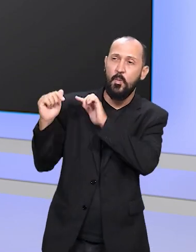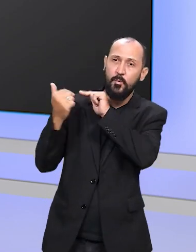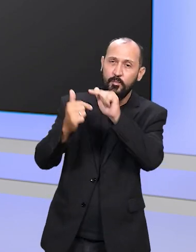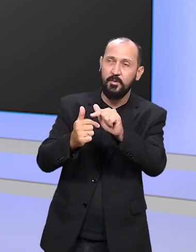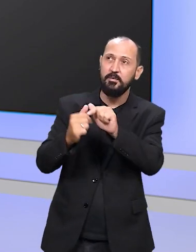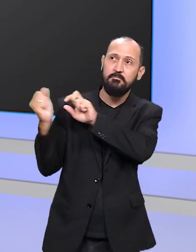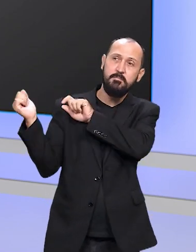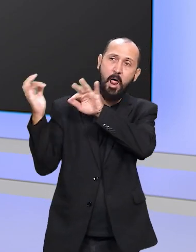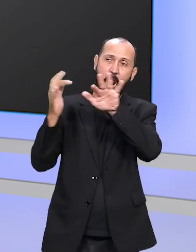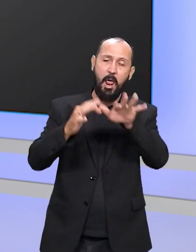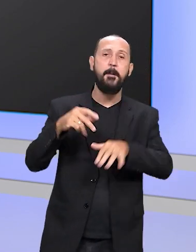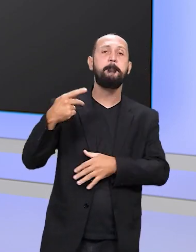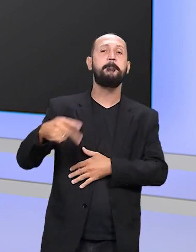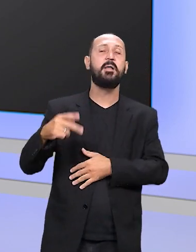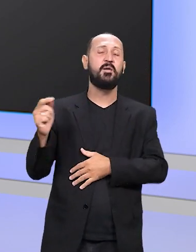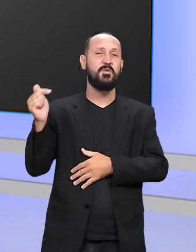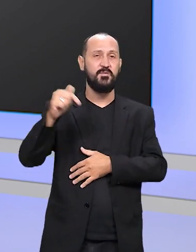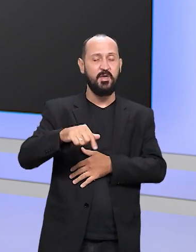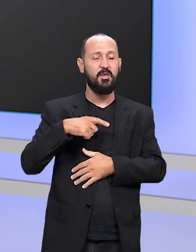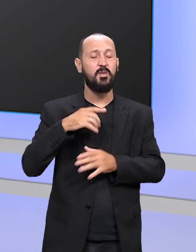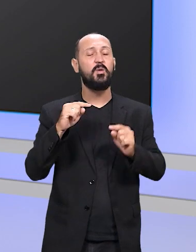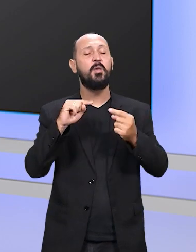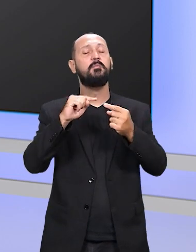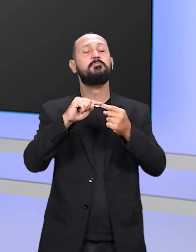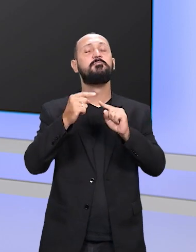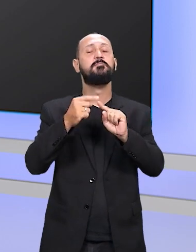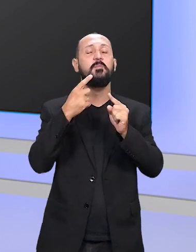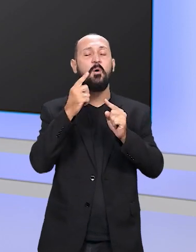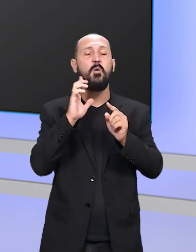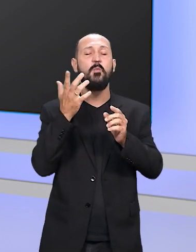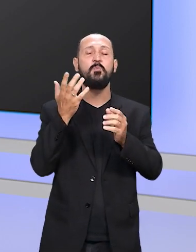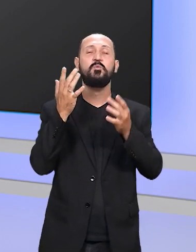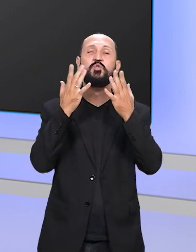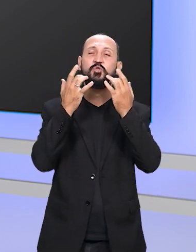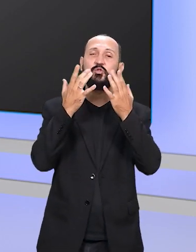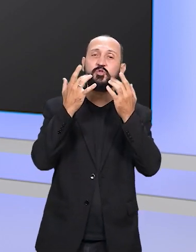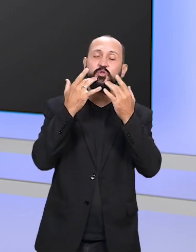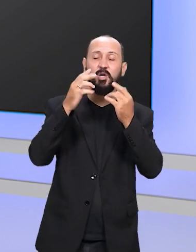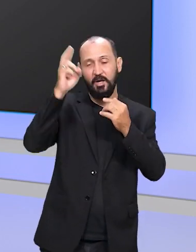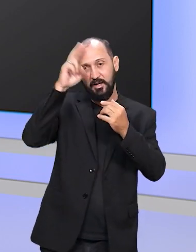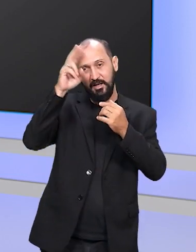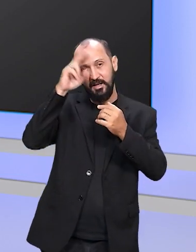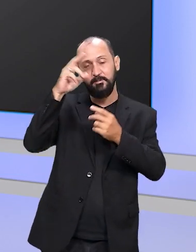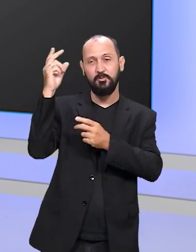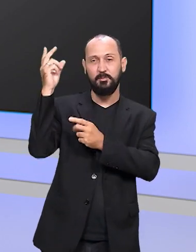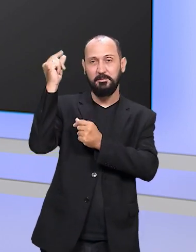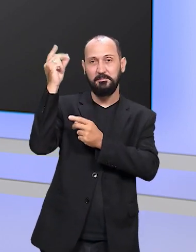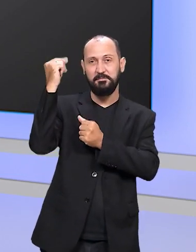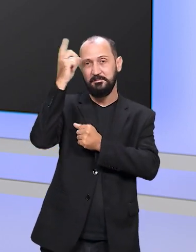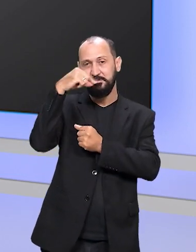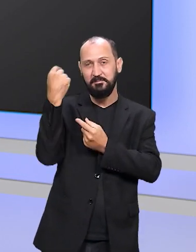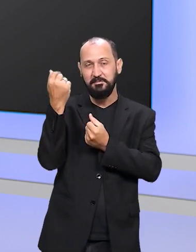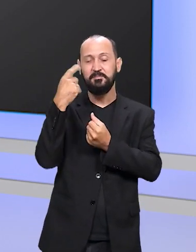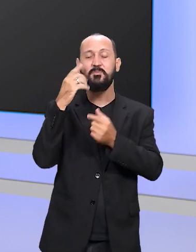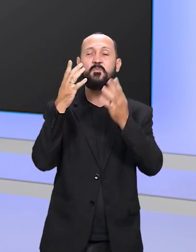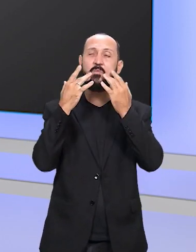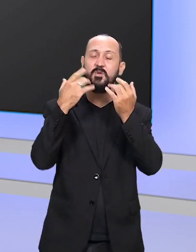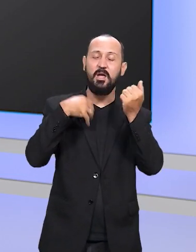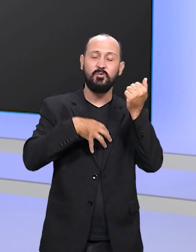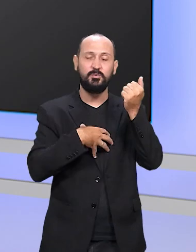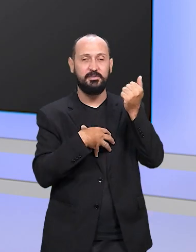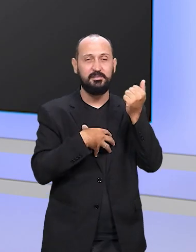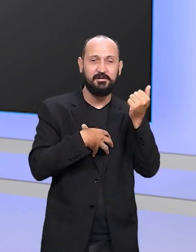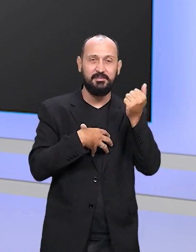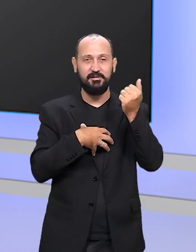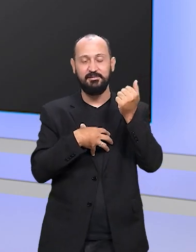tradição surgiu a partir dos migrantes paraguaios e consiste numa encenação inspirada numa lenda espanhola,